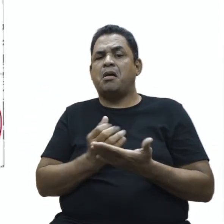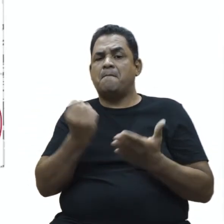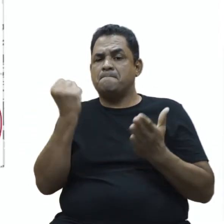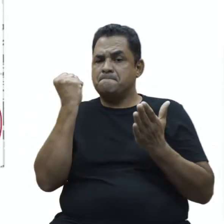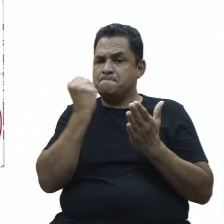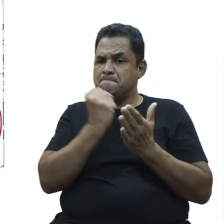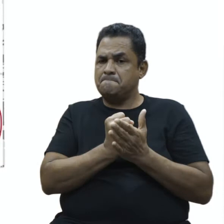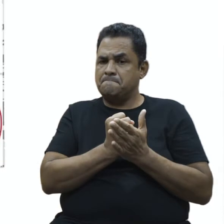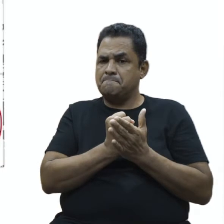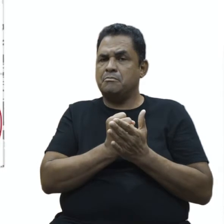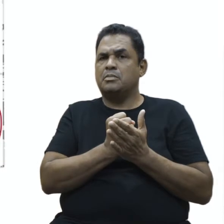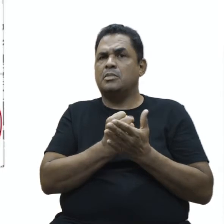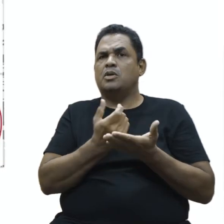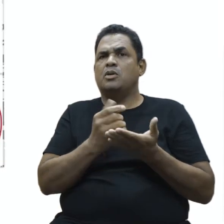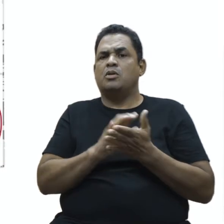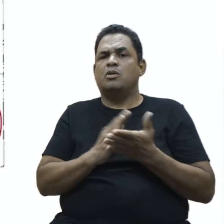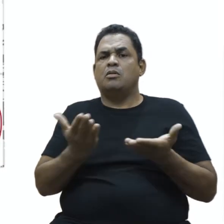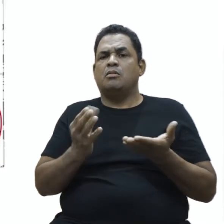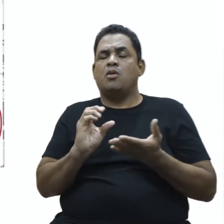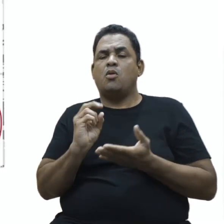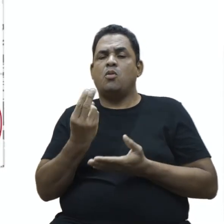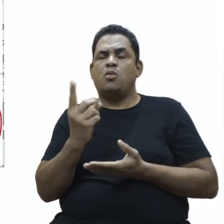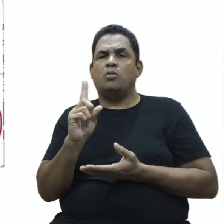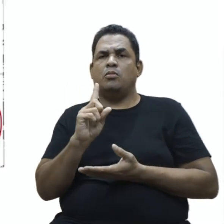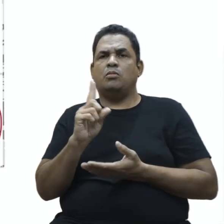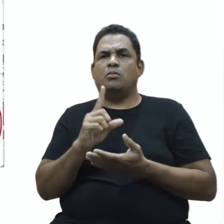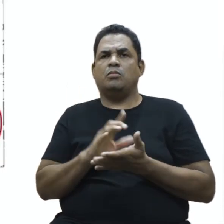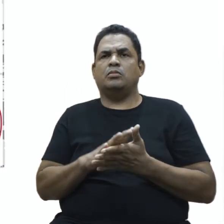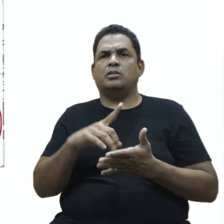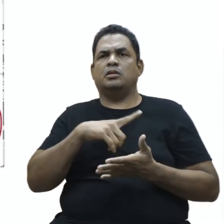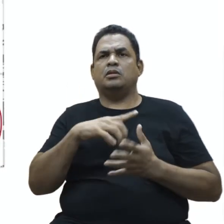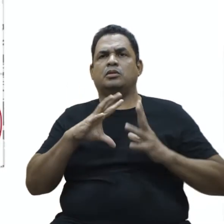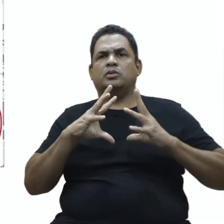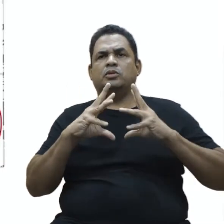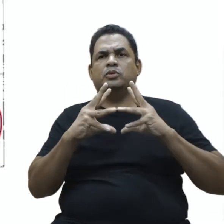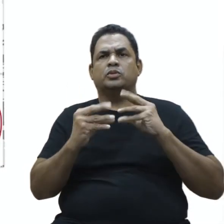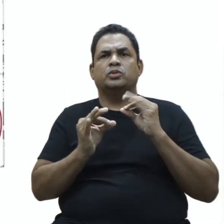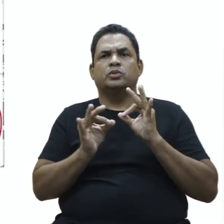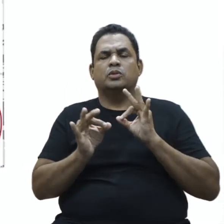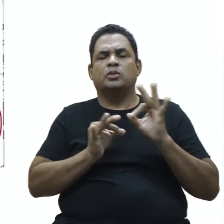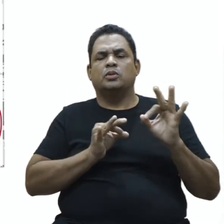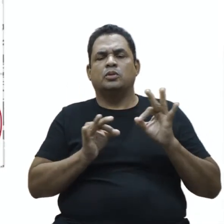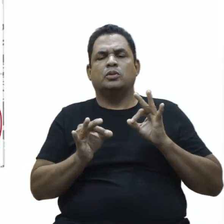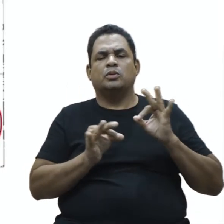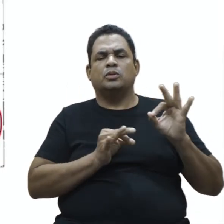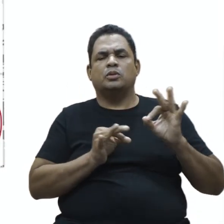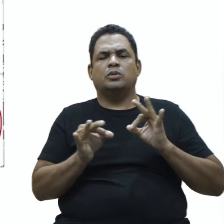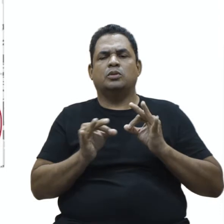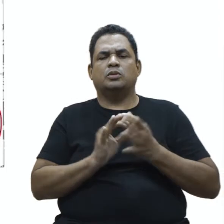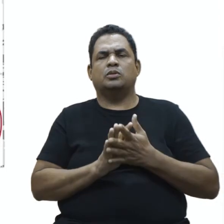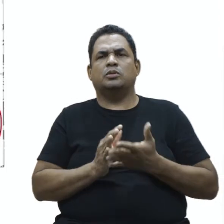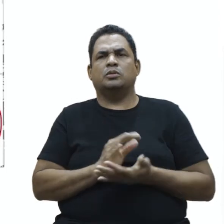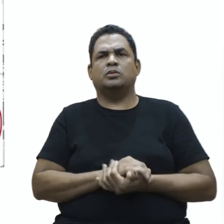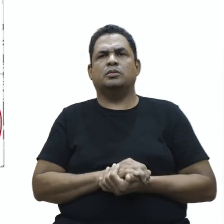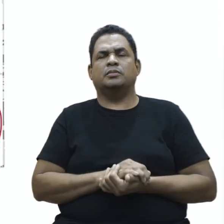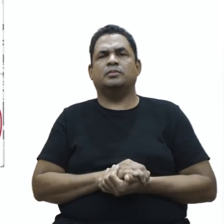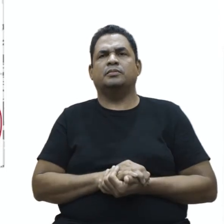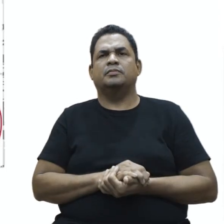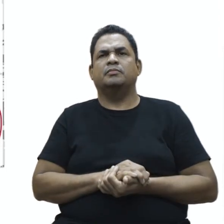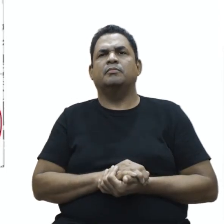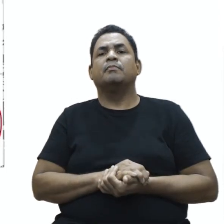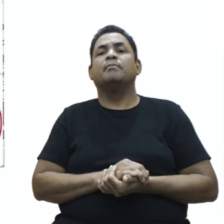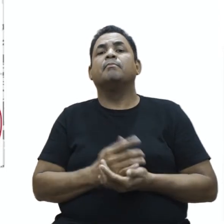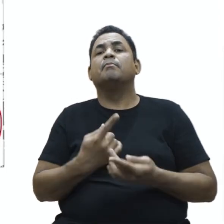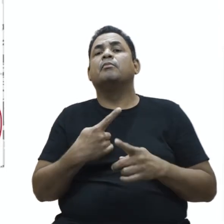gabinete escolhido. Então, existe toda uma sequência de questões aí. Para quê? Para